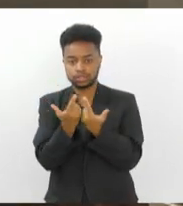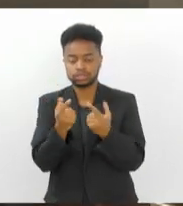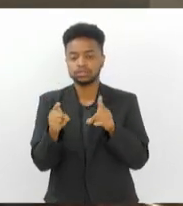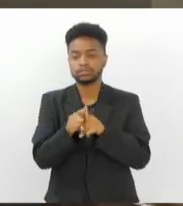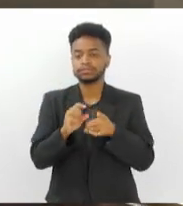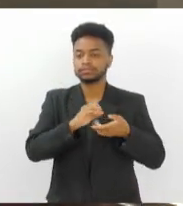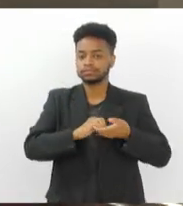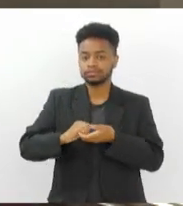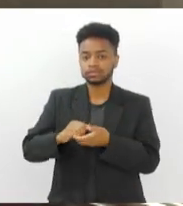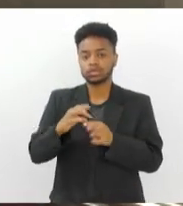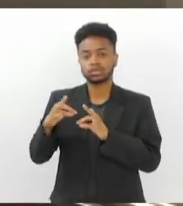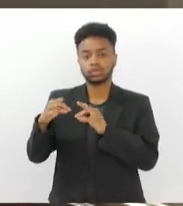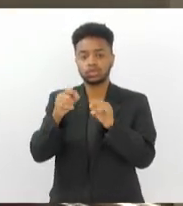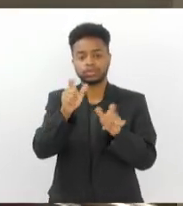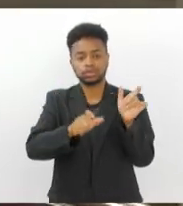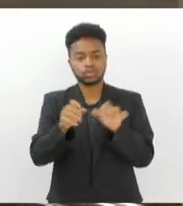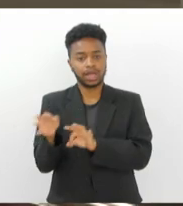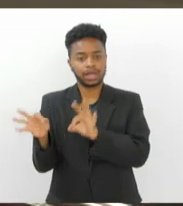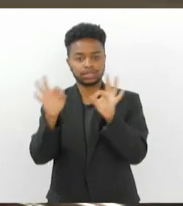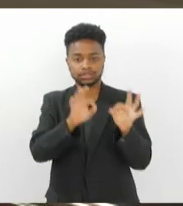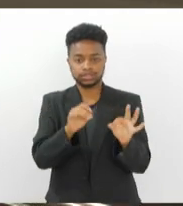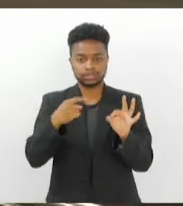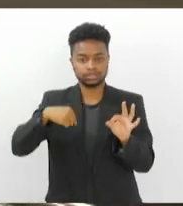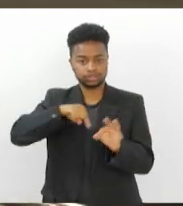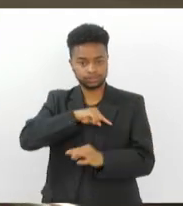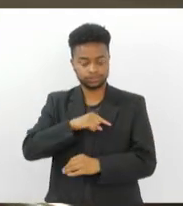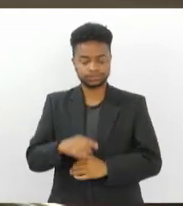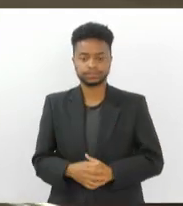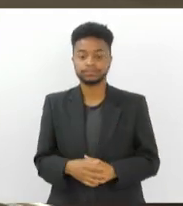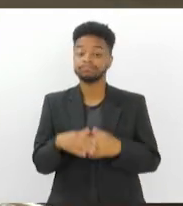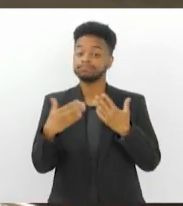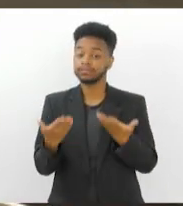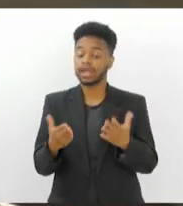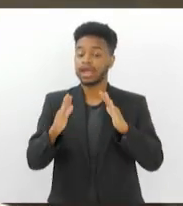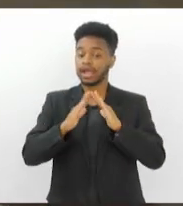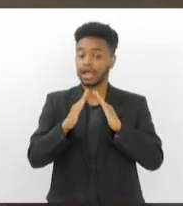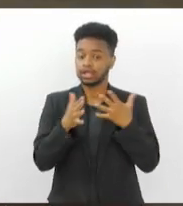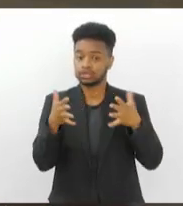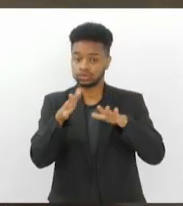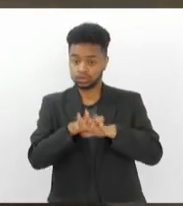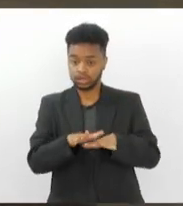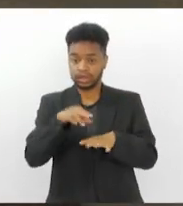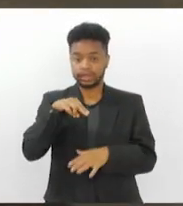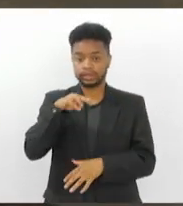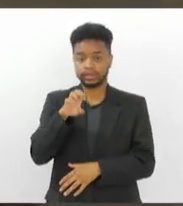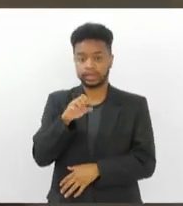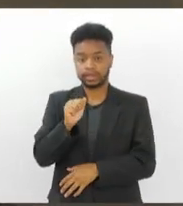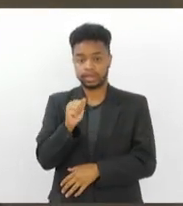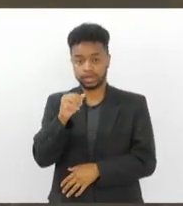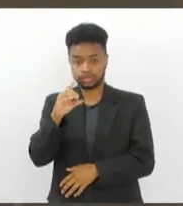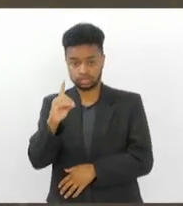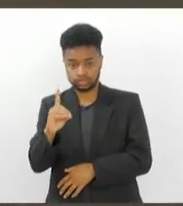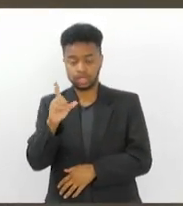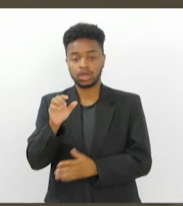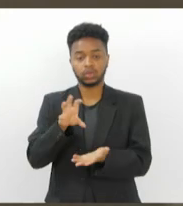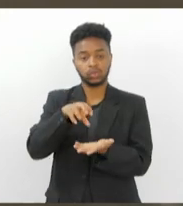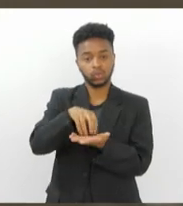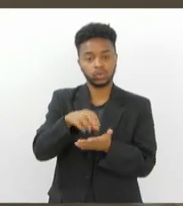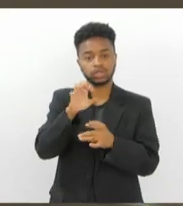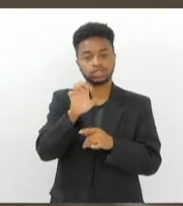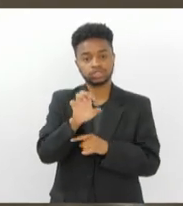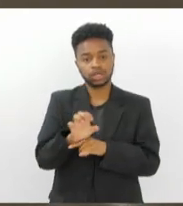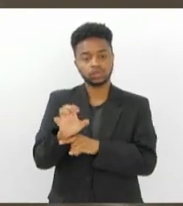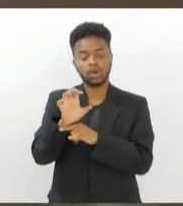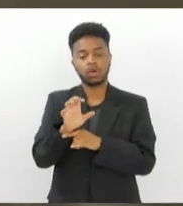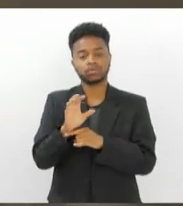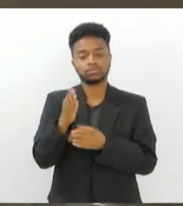cumprimentar todos os telespectadores que estão nos assistindo então a casa da da inclusão é unead que é um Núcleo Estadual de atendimento ao